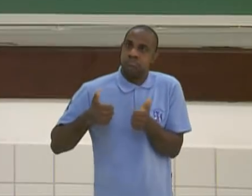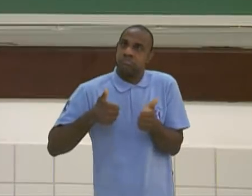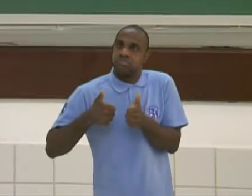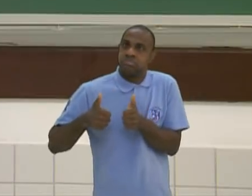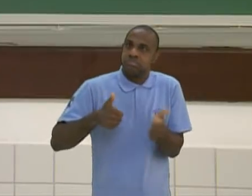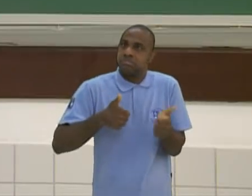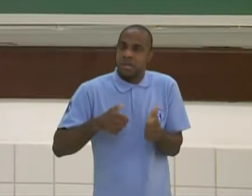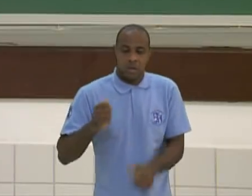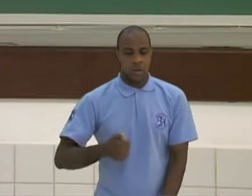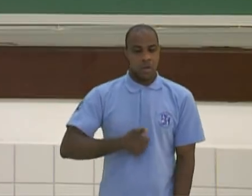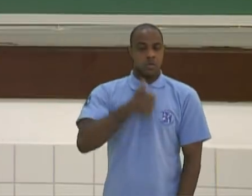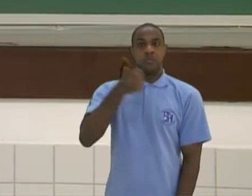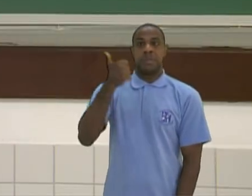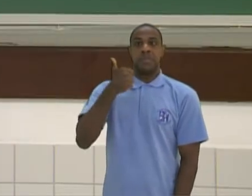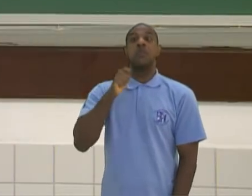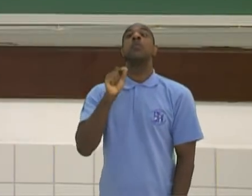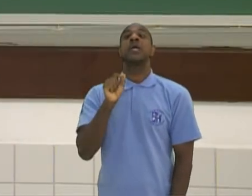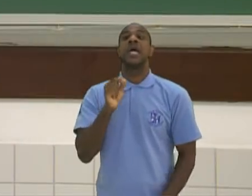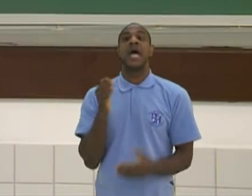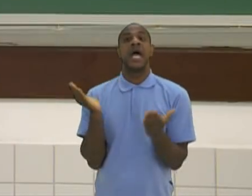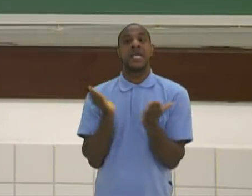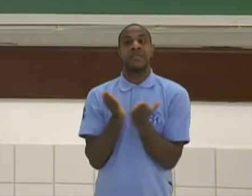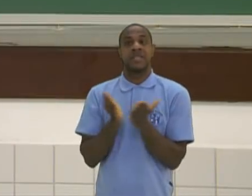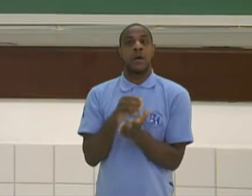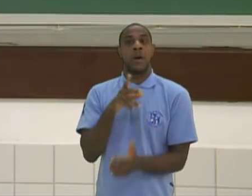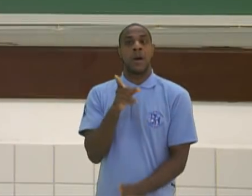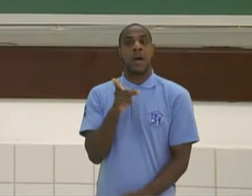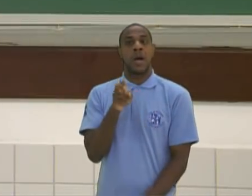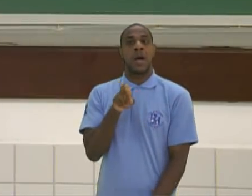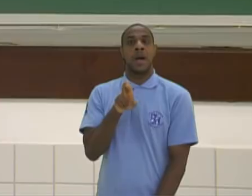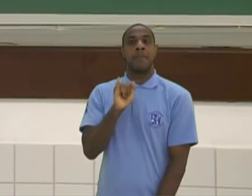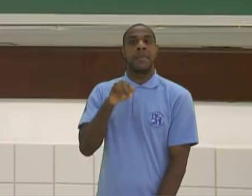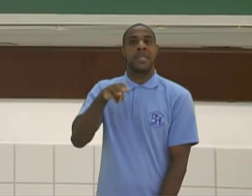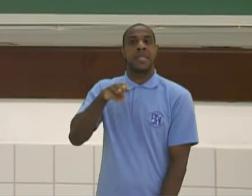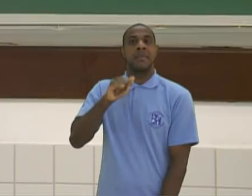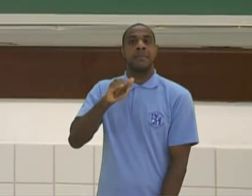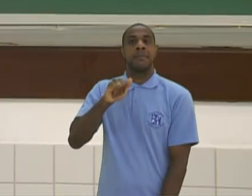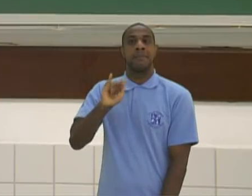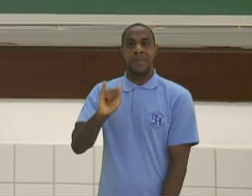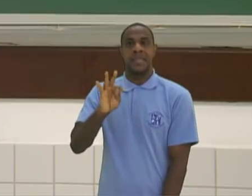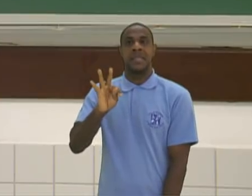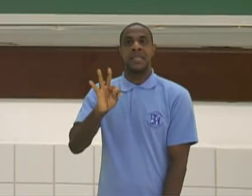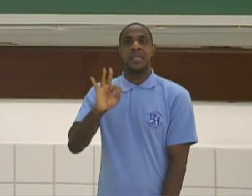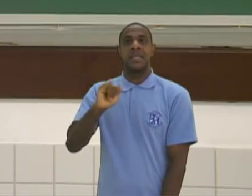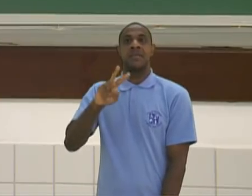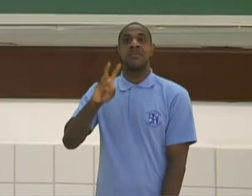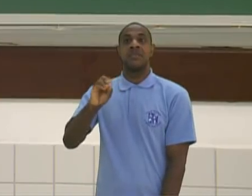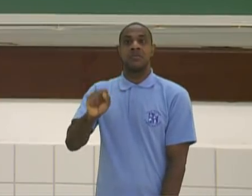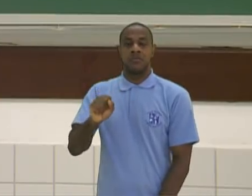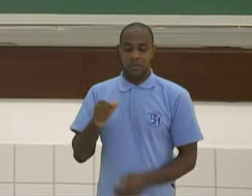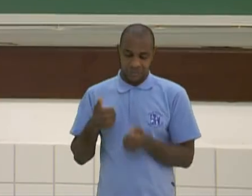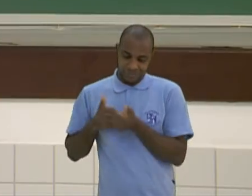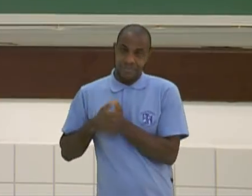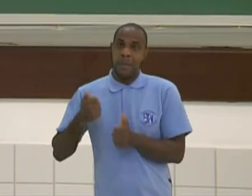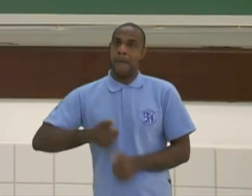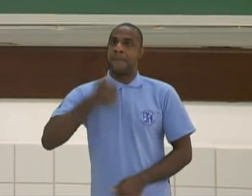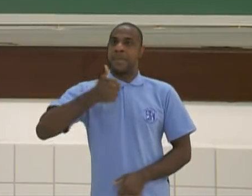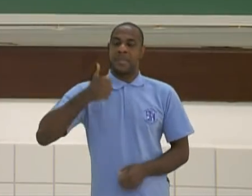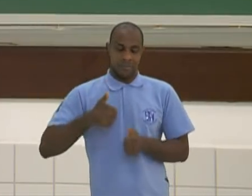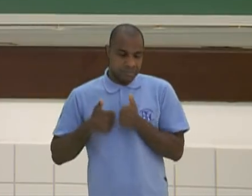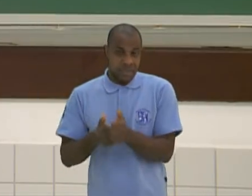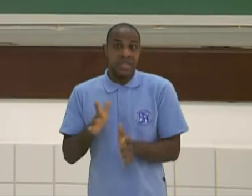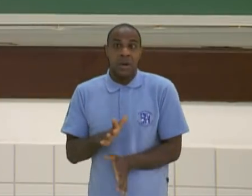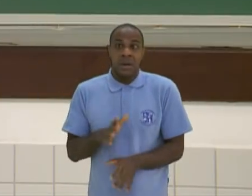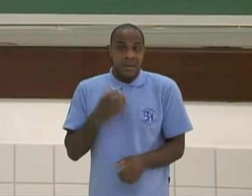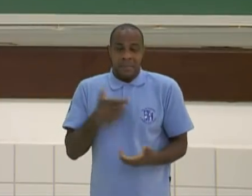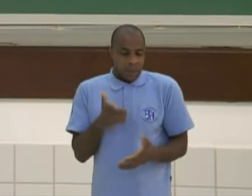cristãos primitivos. Né? Esses cristãos, para não serem encontrados, para não serem presos, para poderem professar